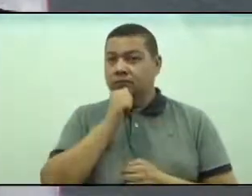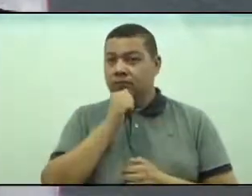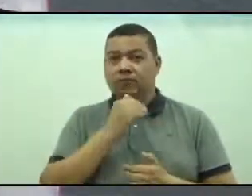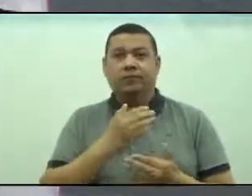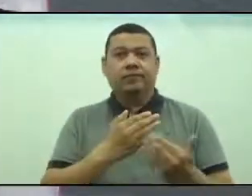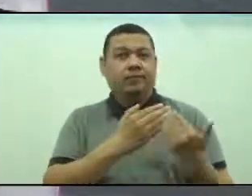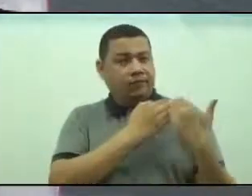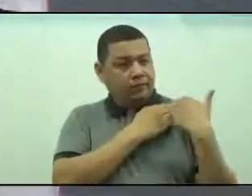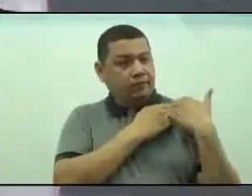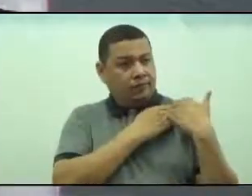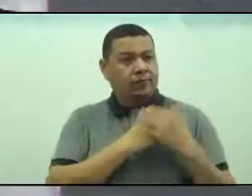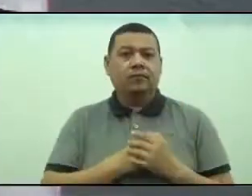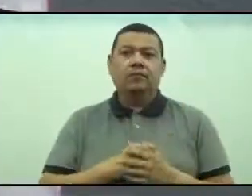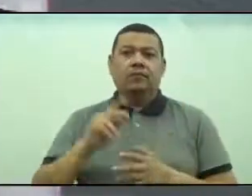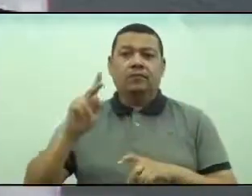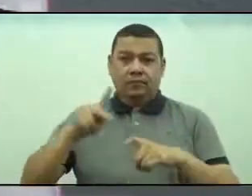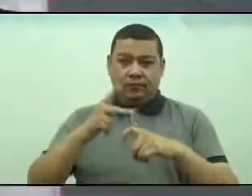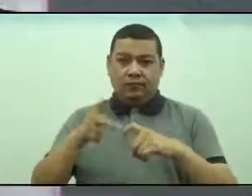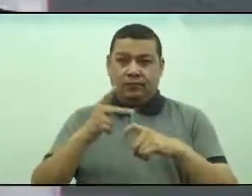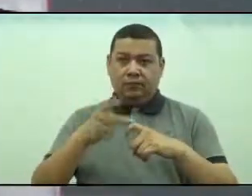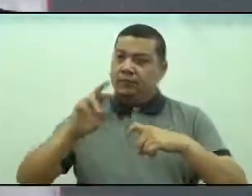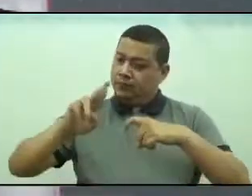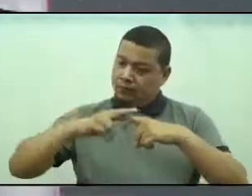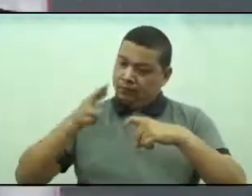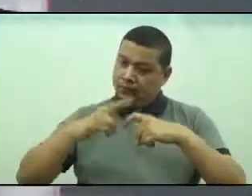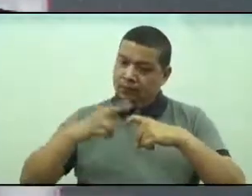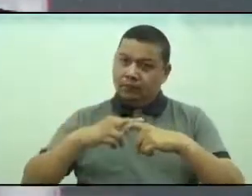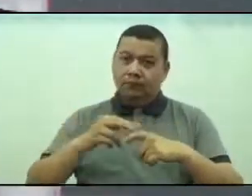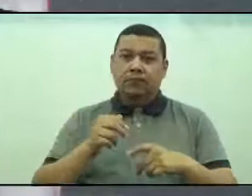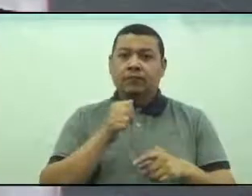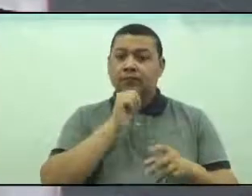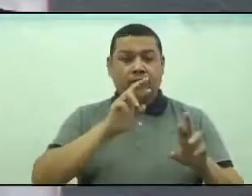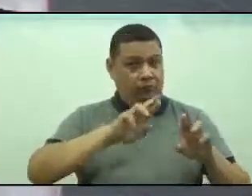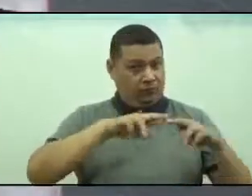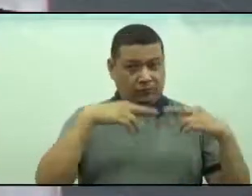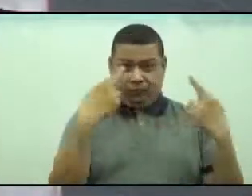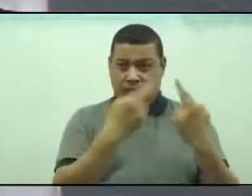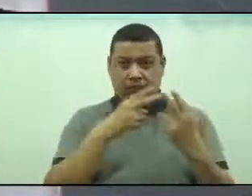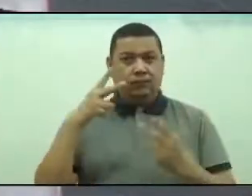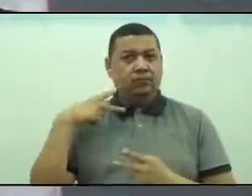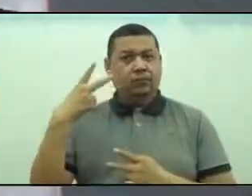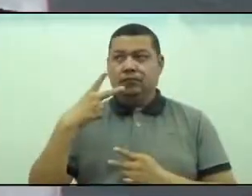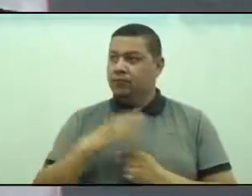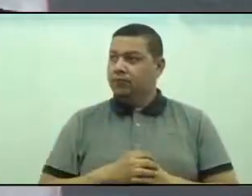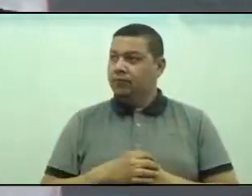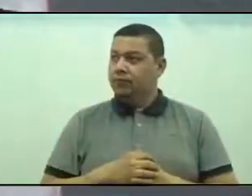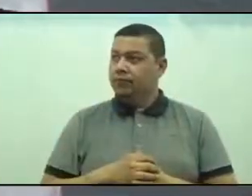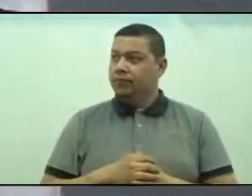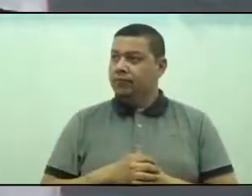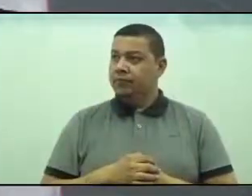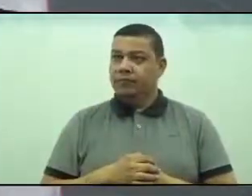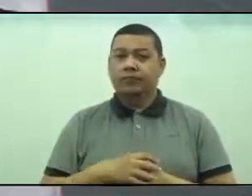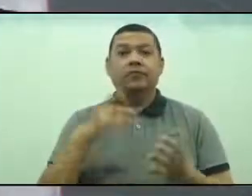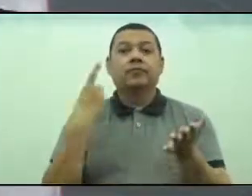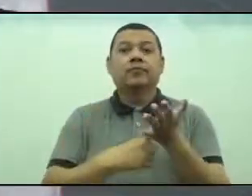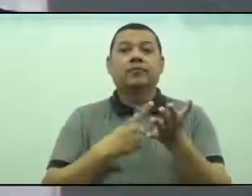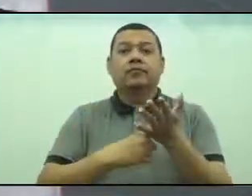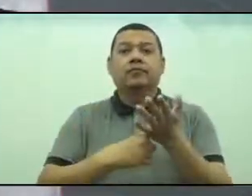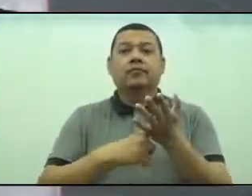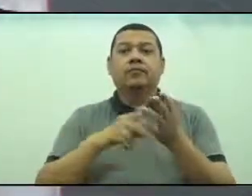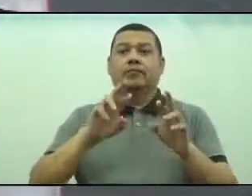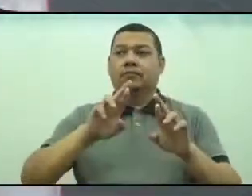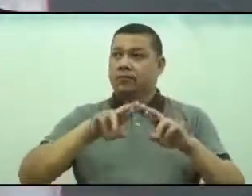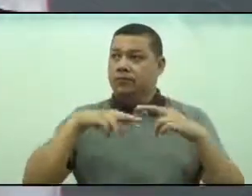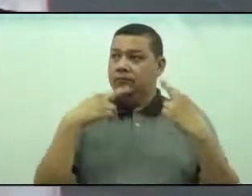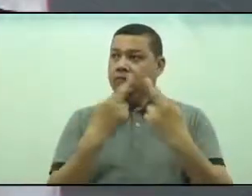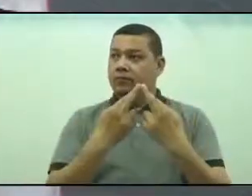o euro e o regional, eles não fazem reuniões com vereadores. Vocês podem notar que é assim, marca a reunião